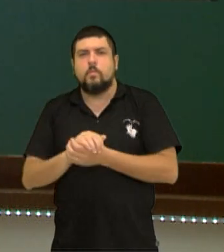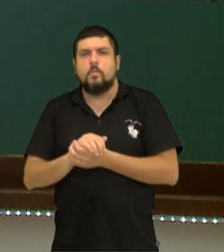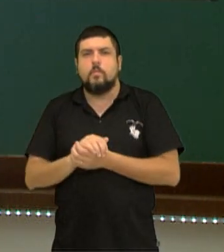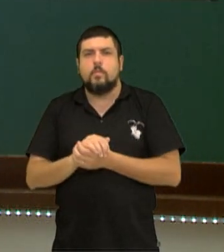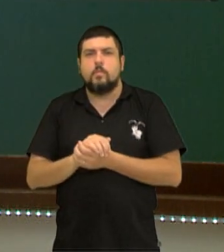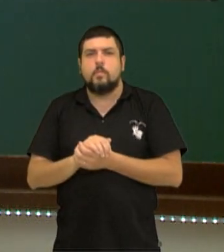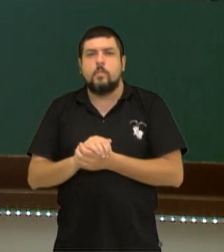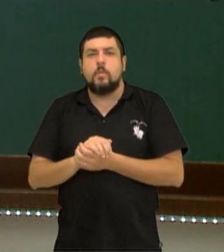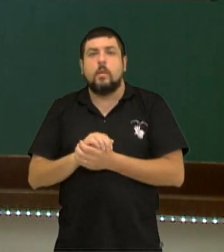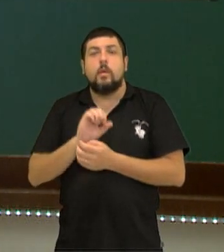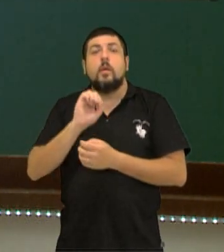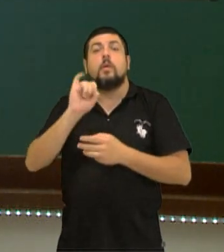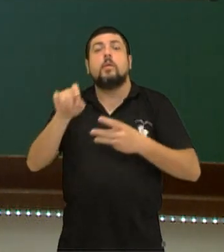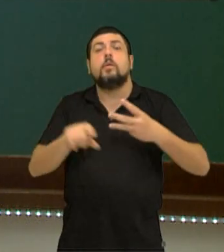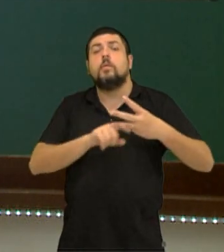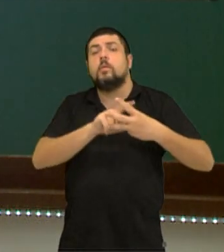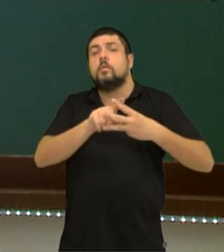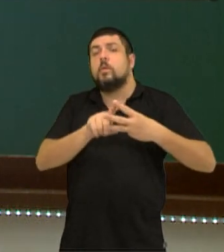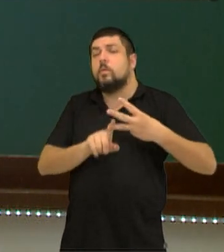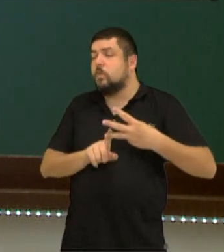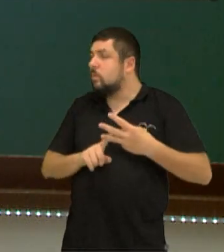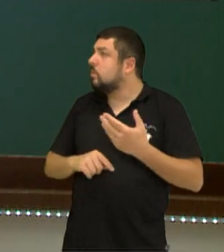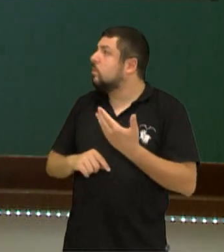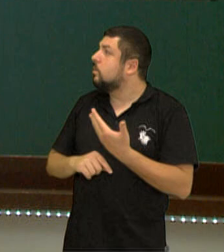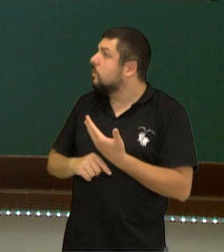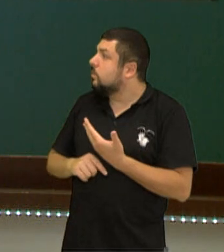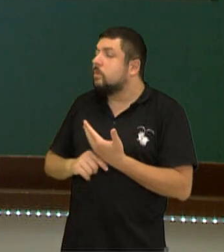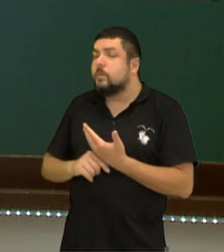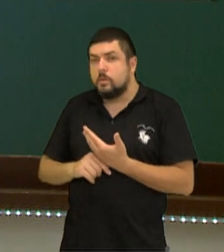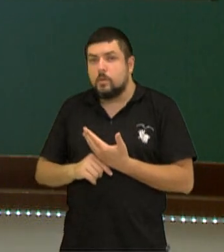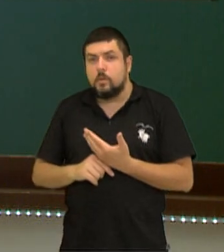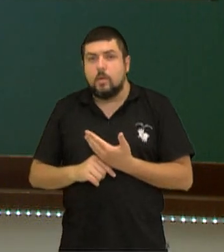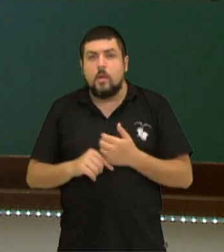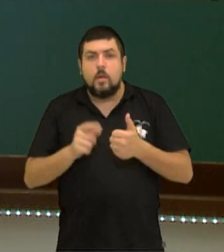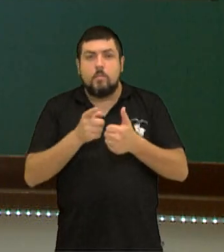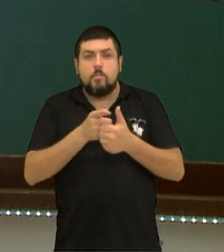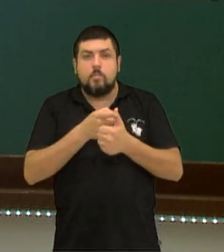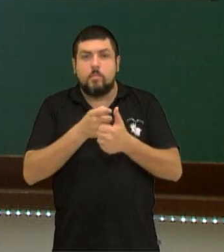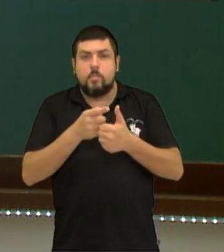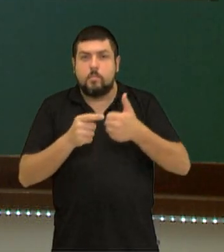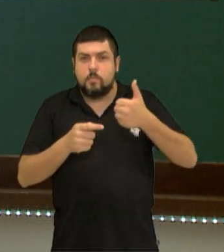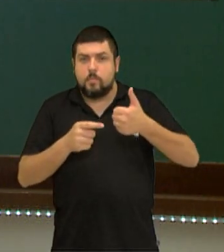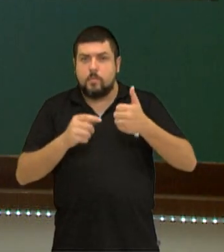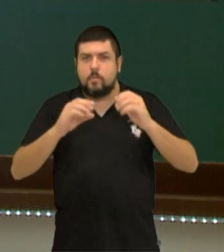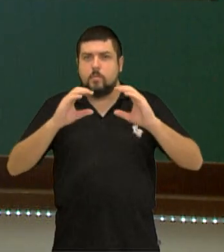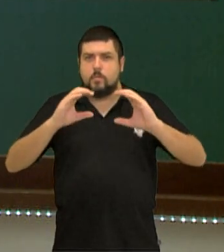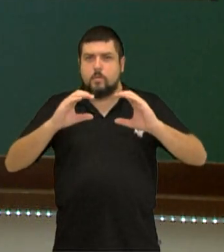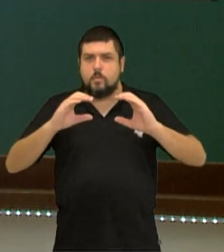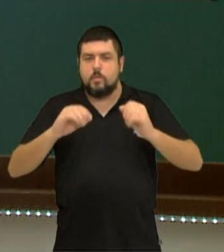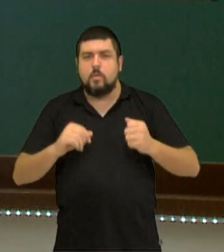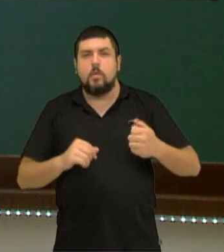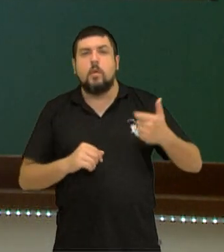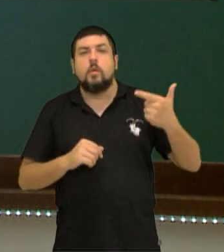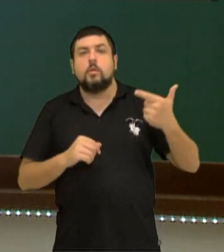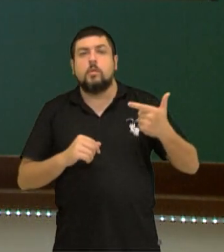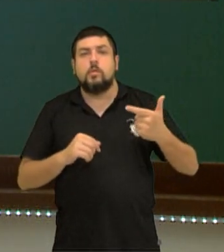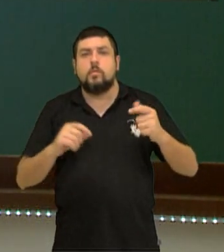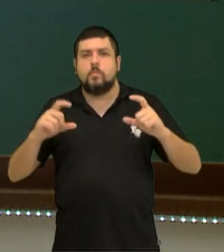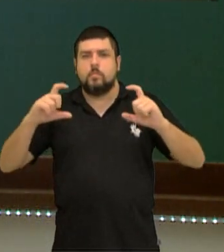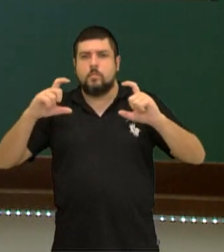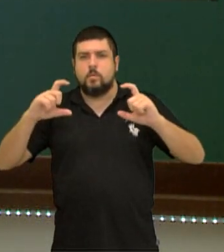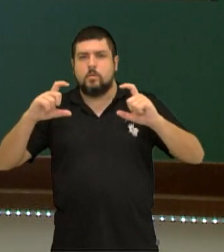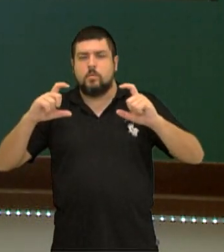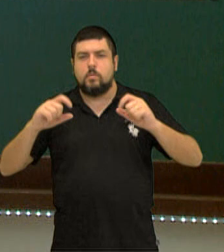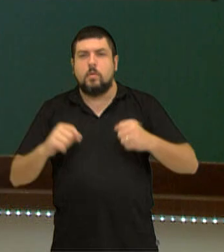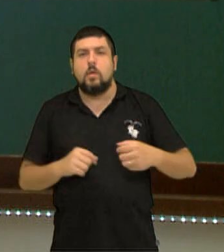3 opções? Eu resolvo primeiro o que está no parênteses, depois o que está no colchetes e, por último,